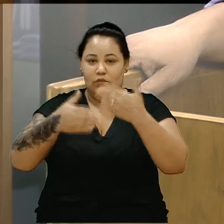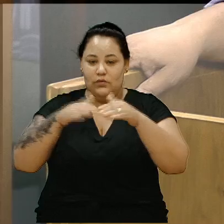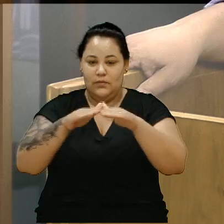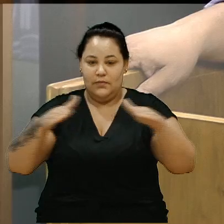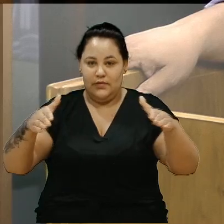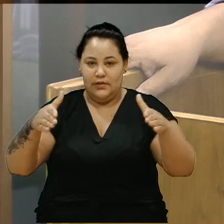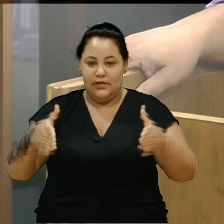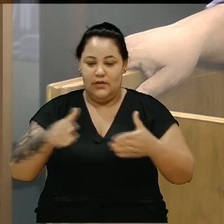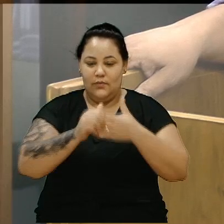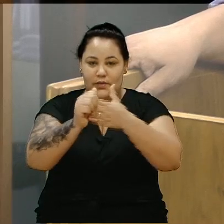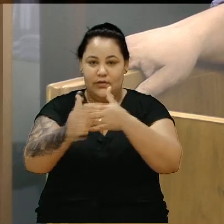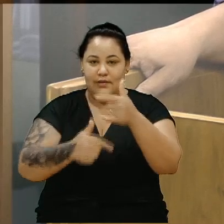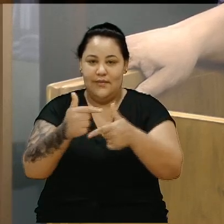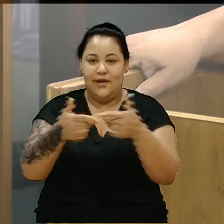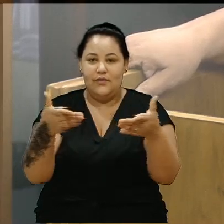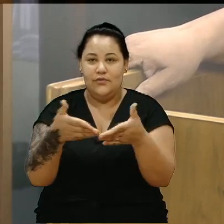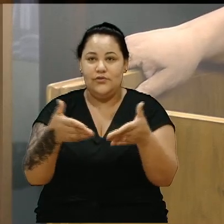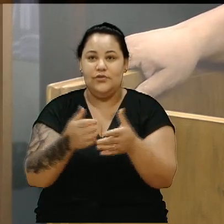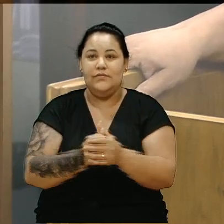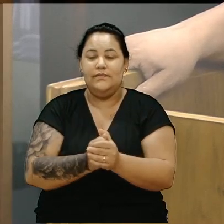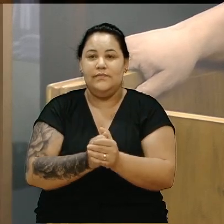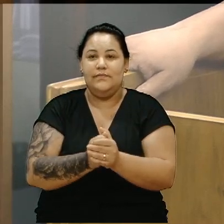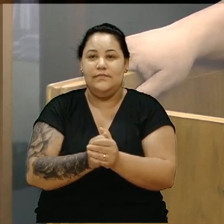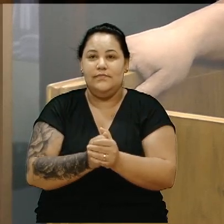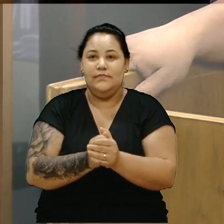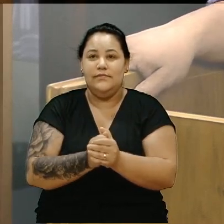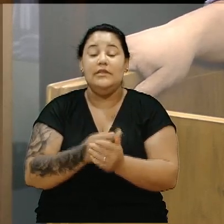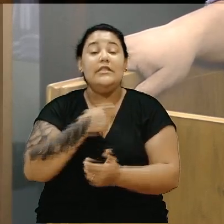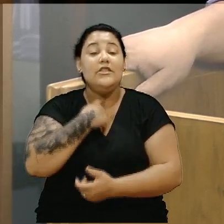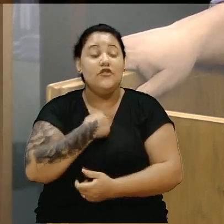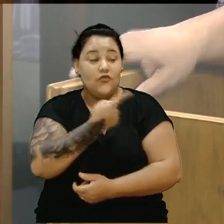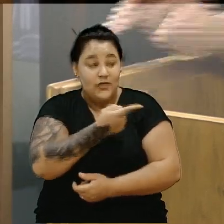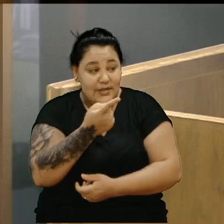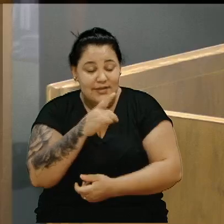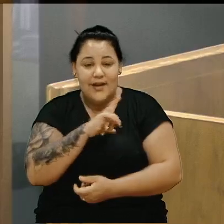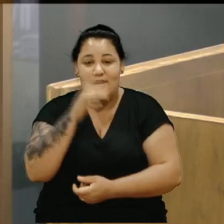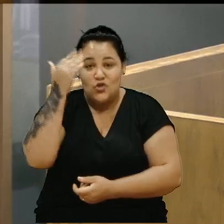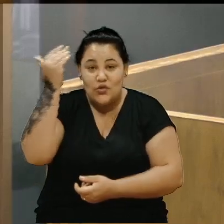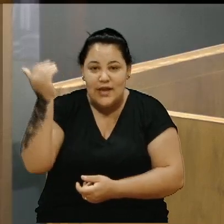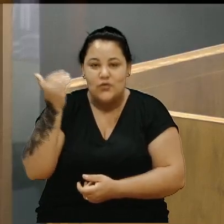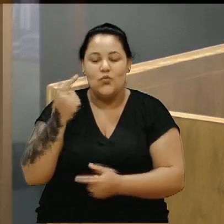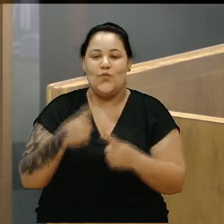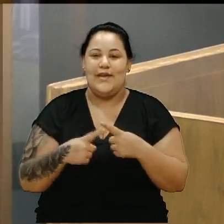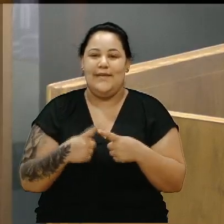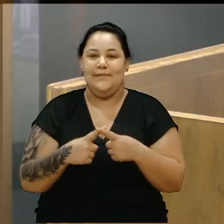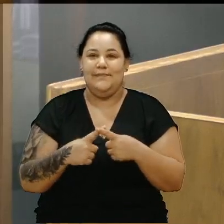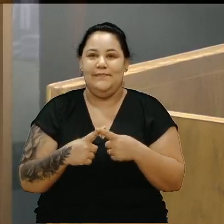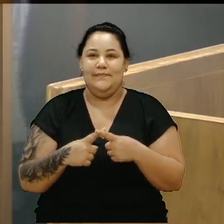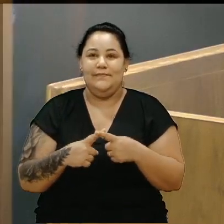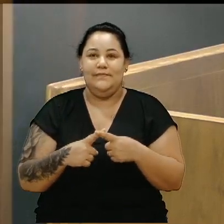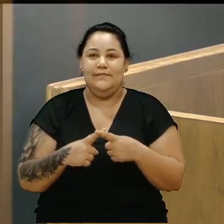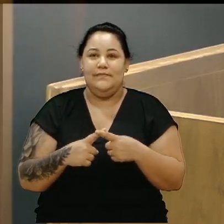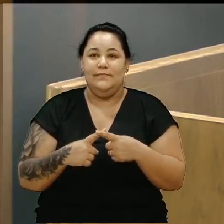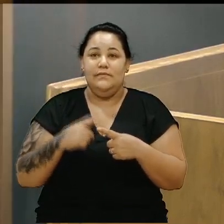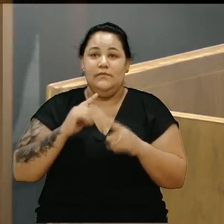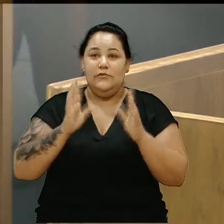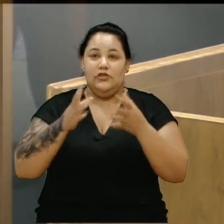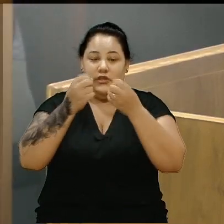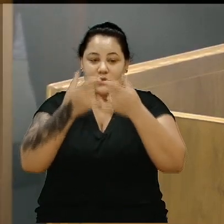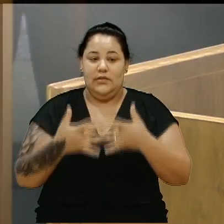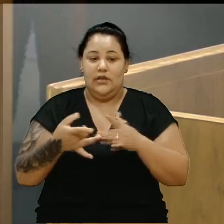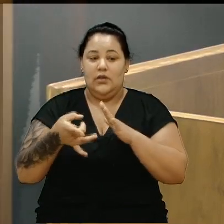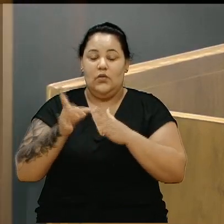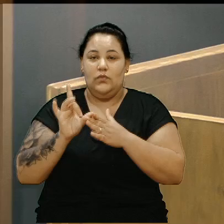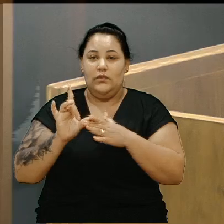dos trabalhos, desejando que tenham muito êxito, porque já comentei ontem,